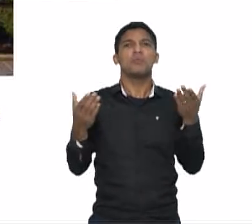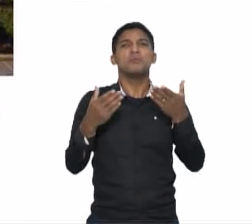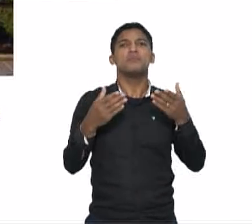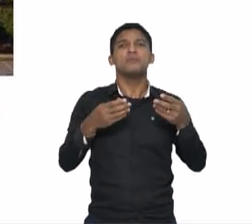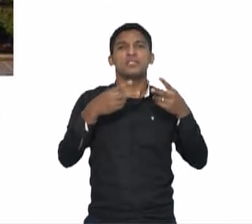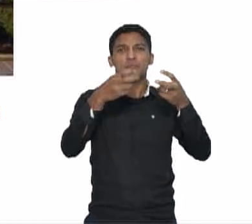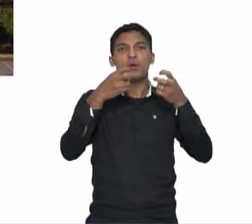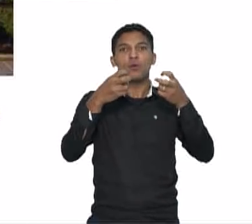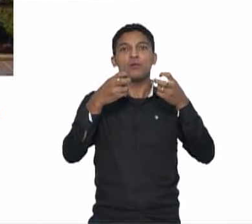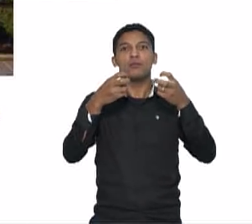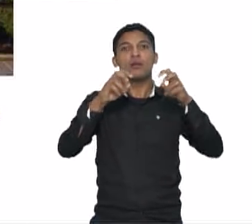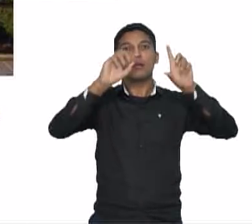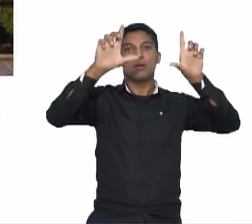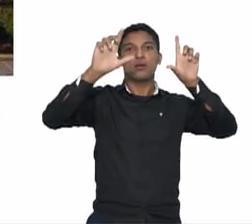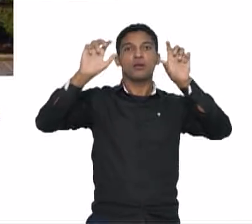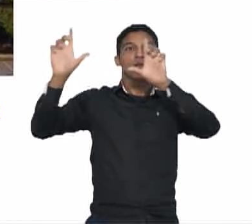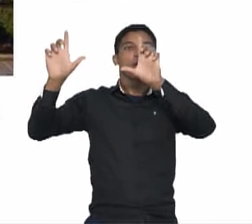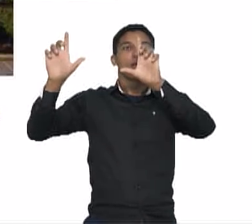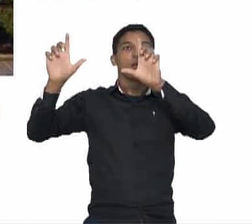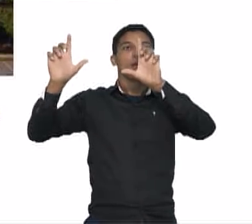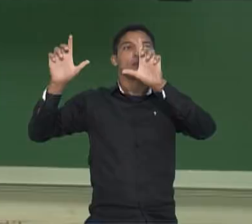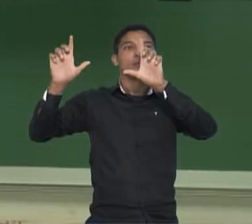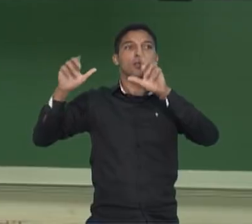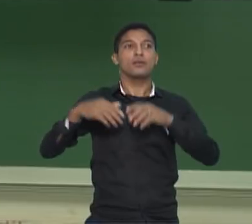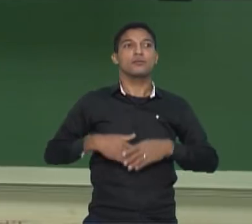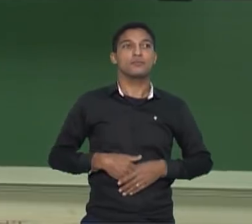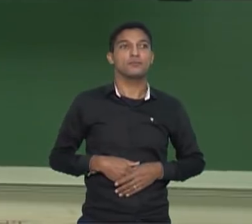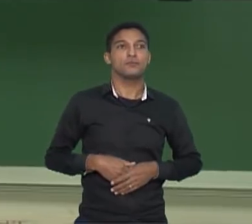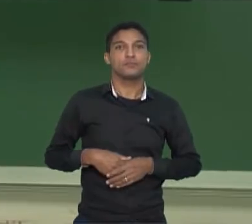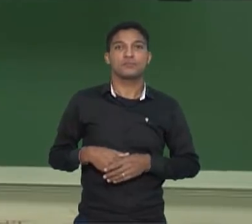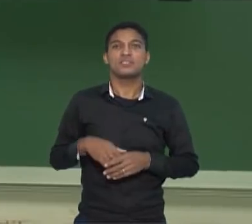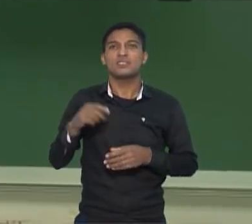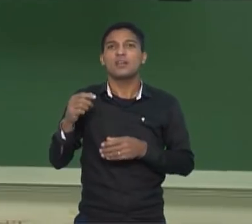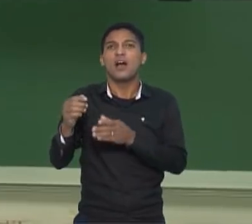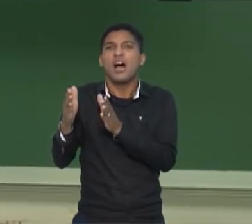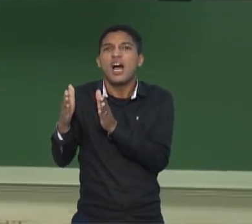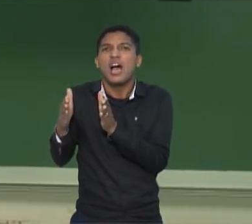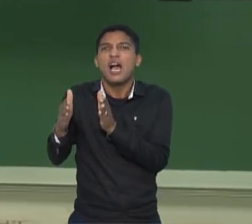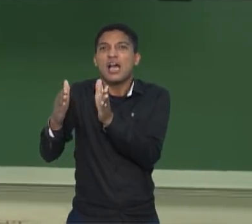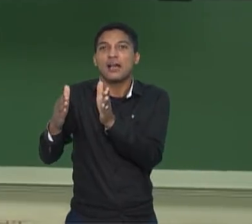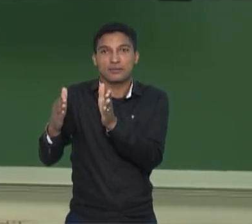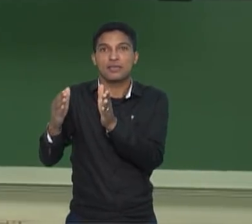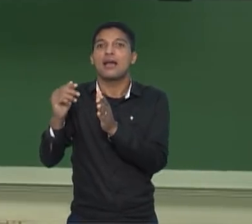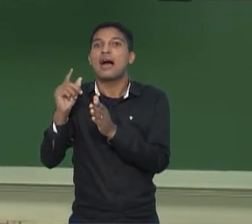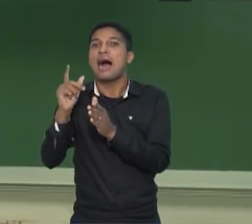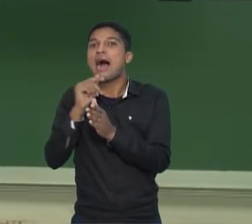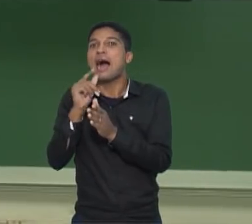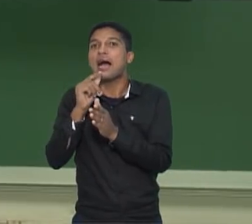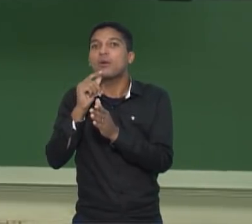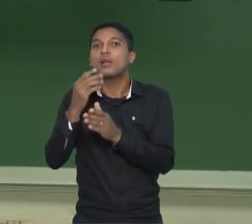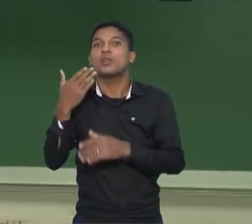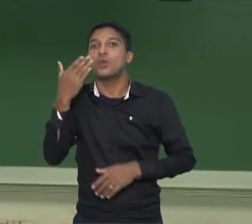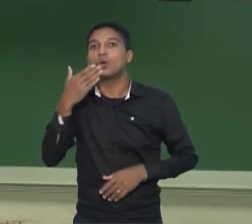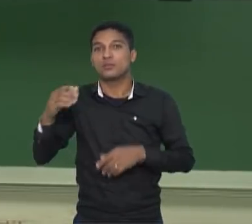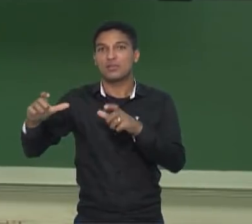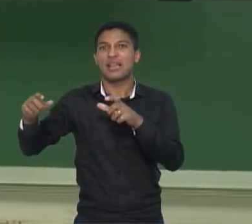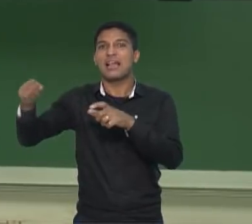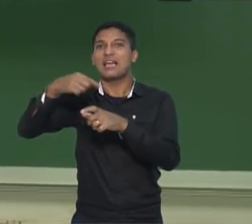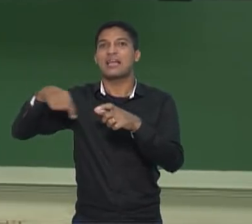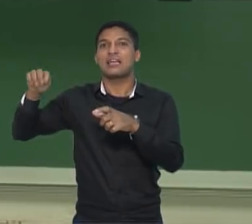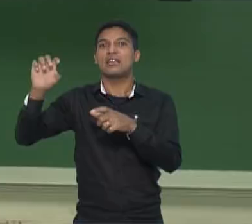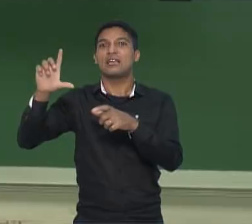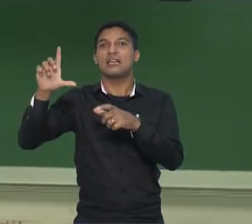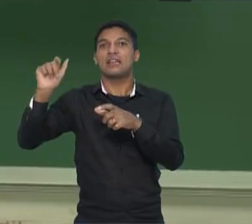fechado. As águas de ambos são compostas por água doce, e a diferença é que o lago geralmente tem águas